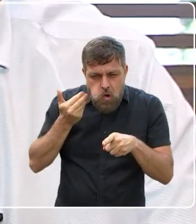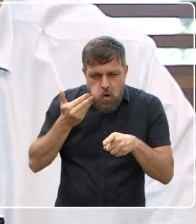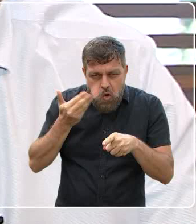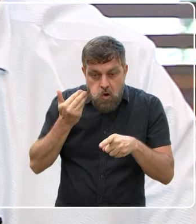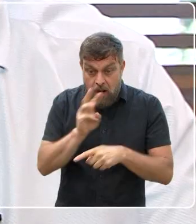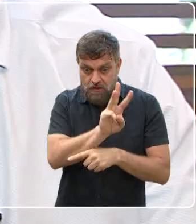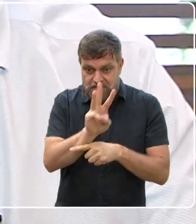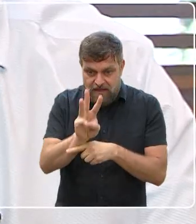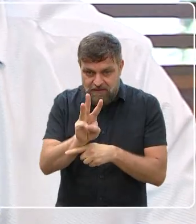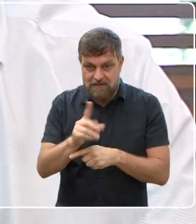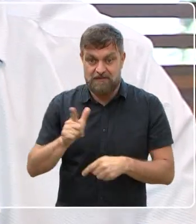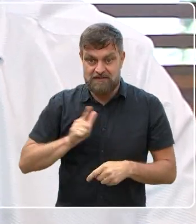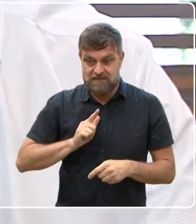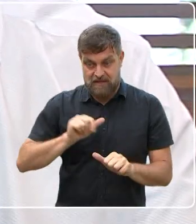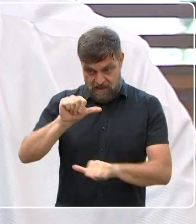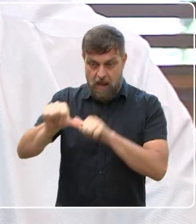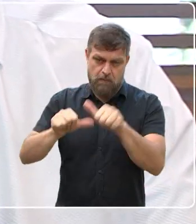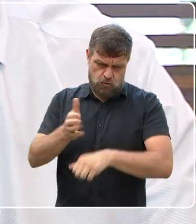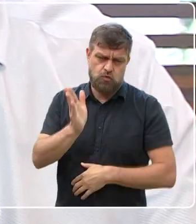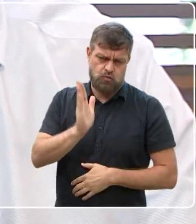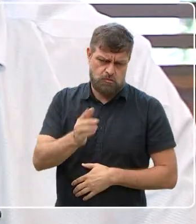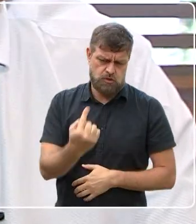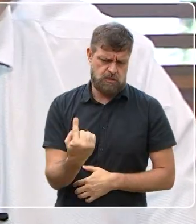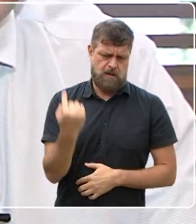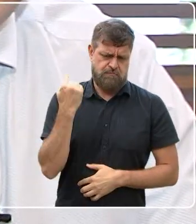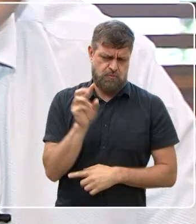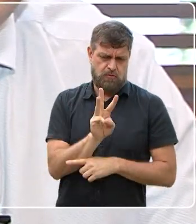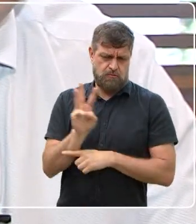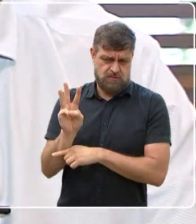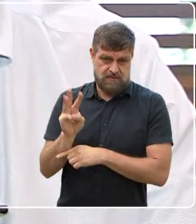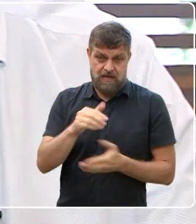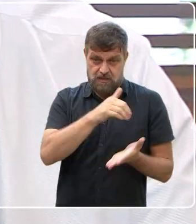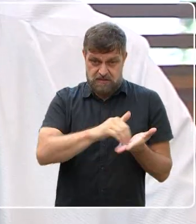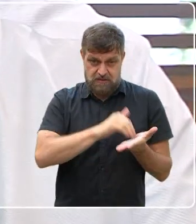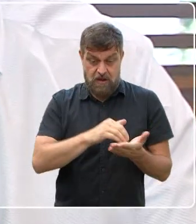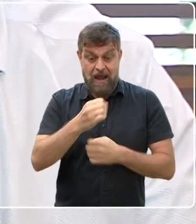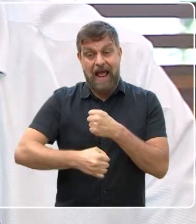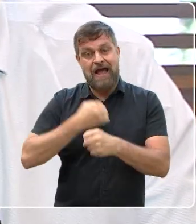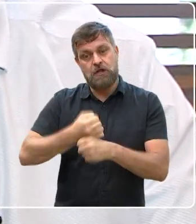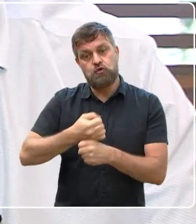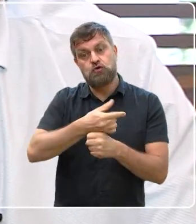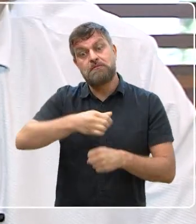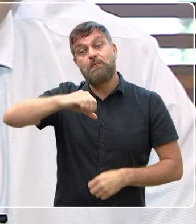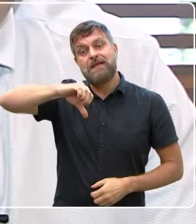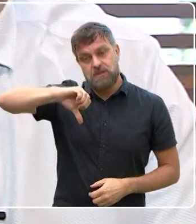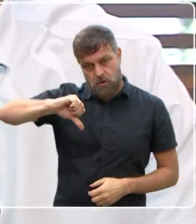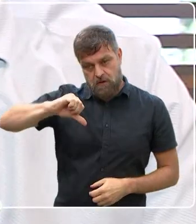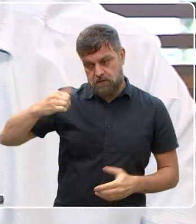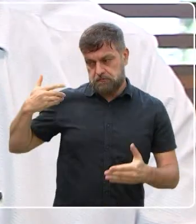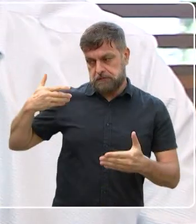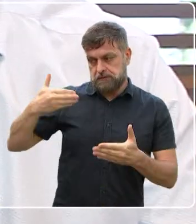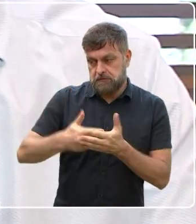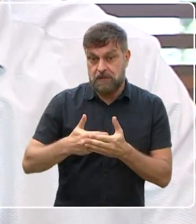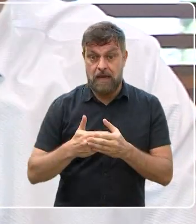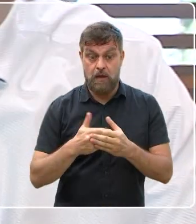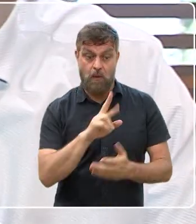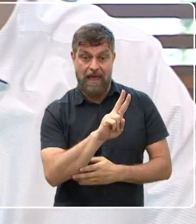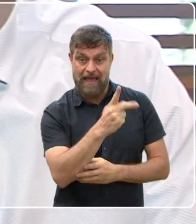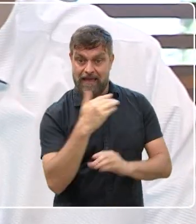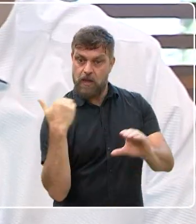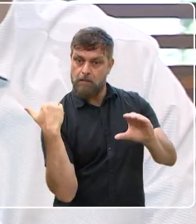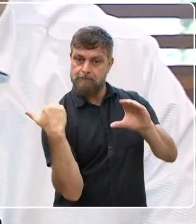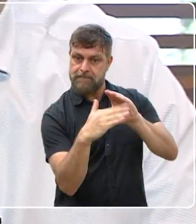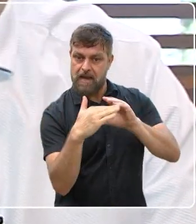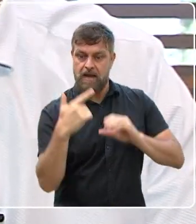à época no site. O site mudou bastante, as coisas mudaram bastante de lá para cá, isso foi em 2009. E então mandei um e-mail para o